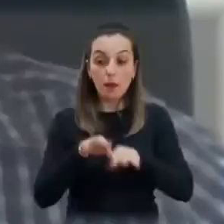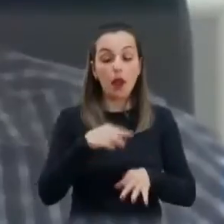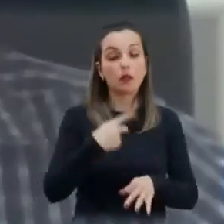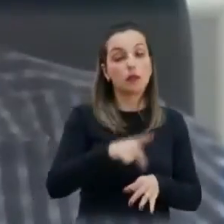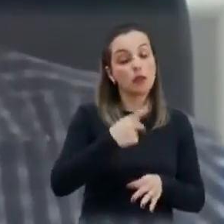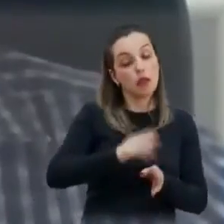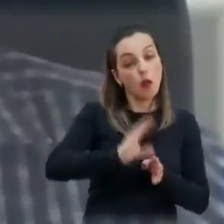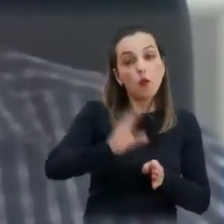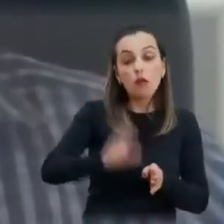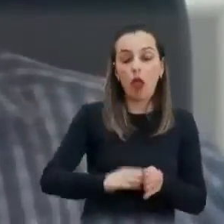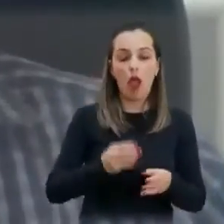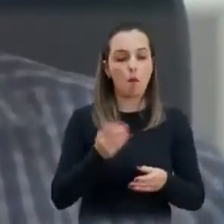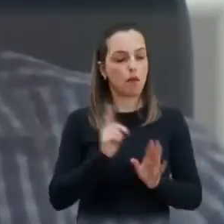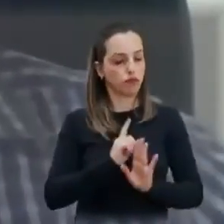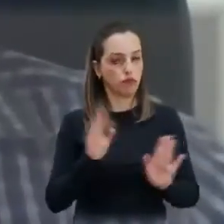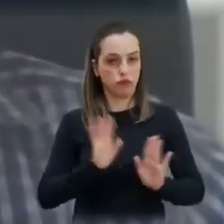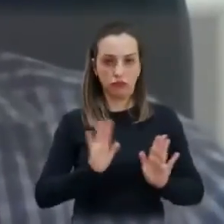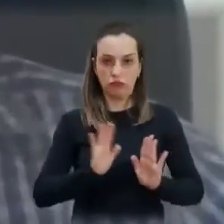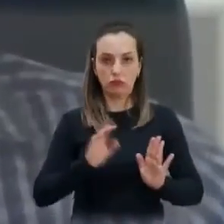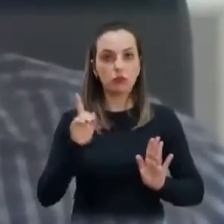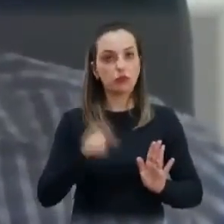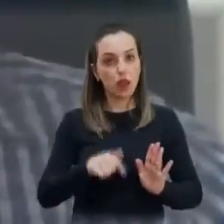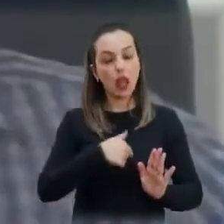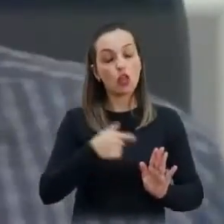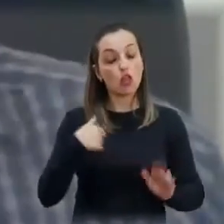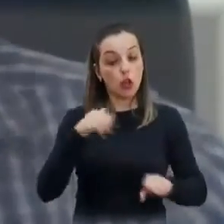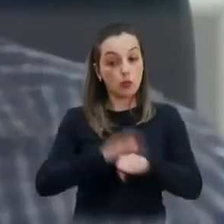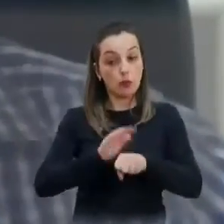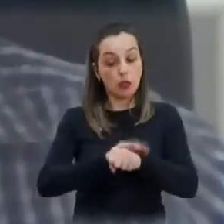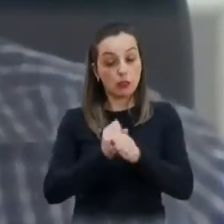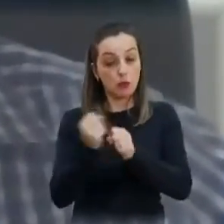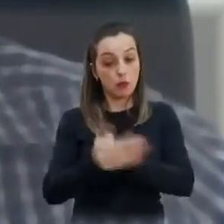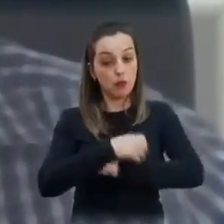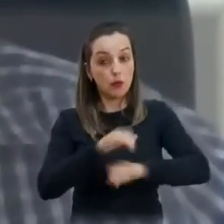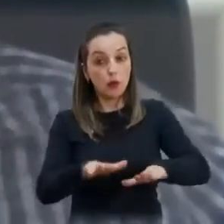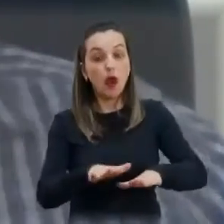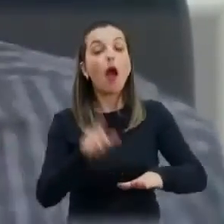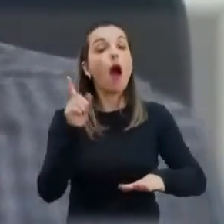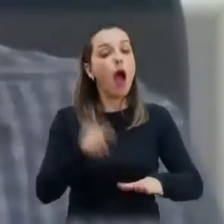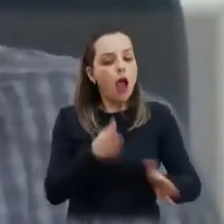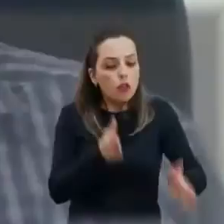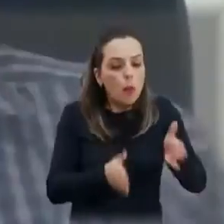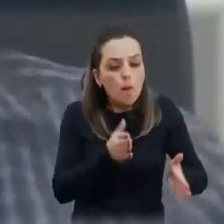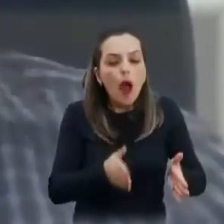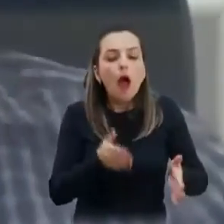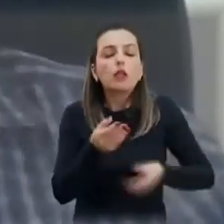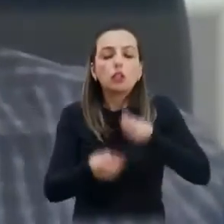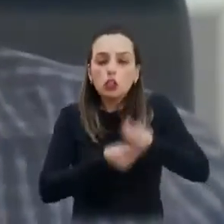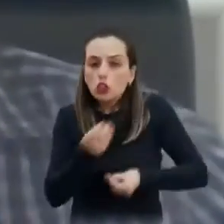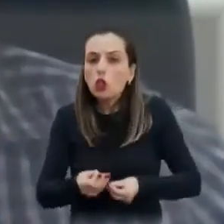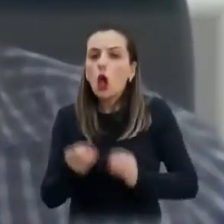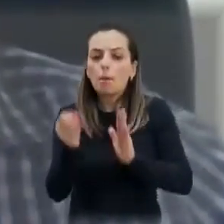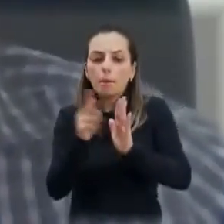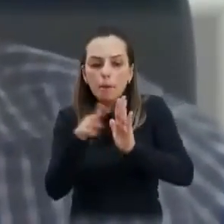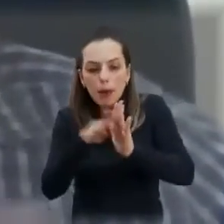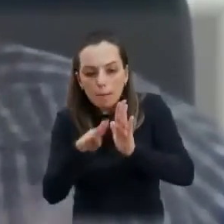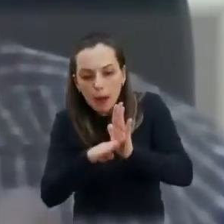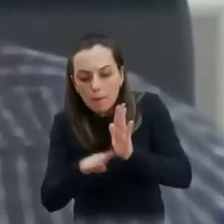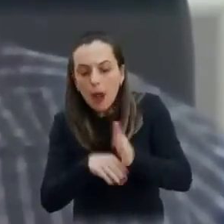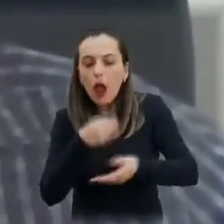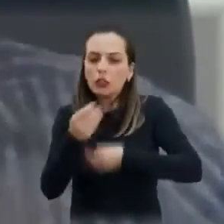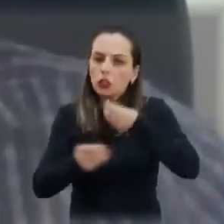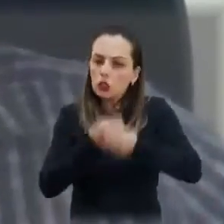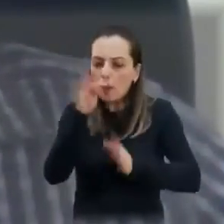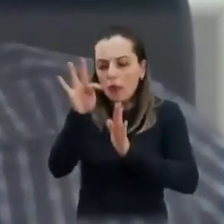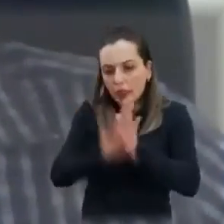Não podemos pensar dessa forma. Estamos na pandemia? Estamos na pandemia. É o prazo, o problema era o prazo. E o conteúdo da SEI? São os mesmos teor? O texto é